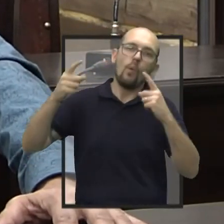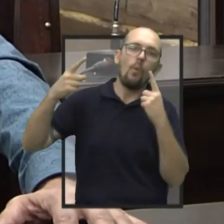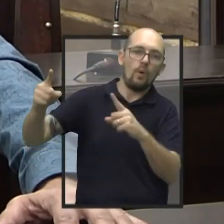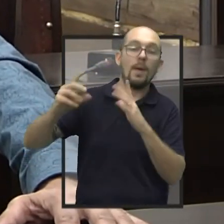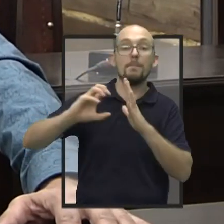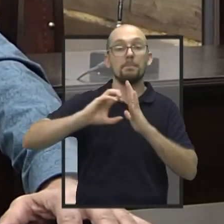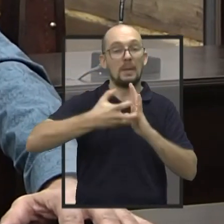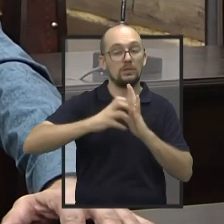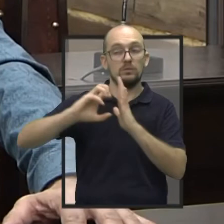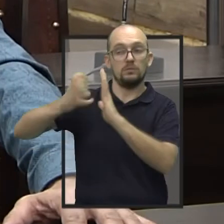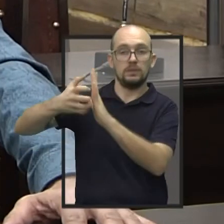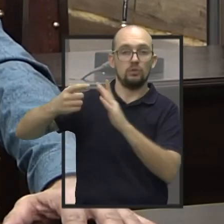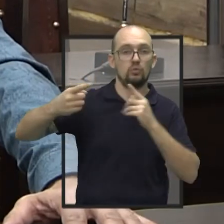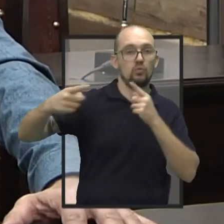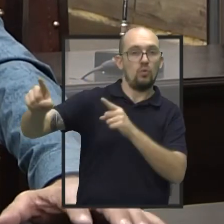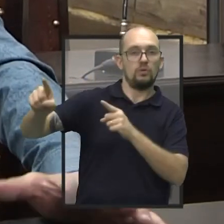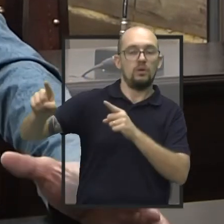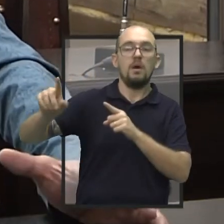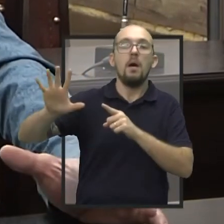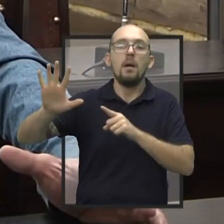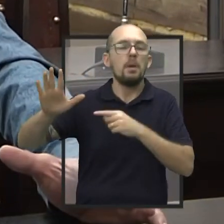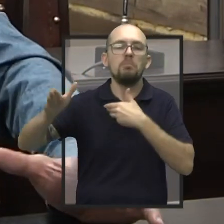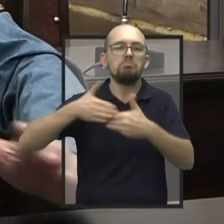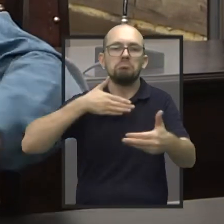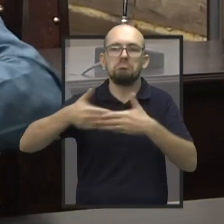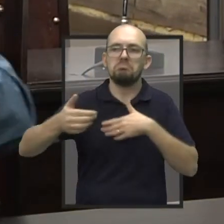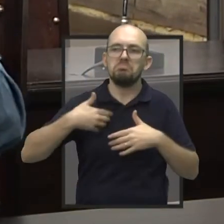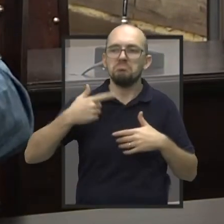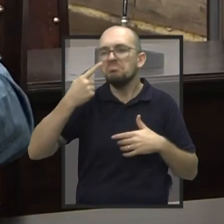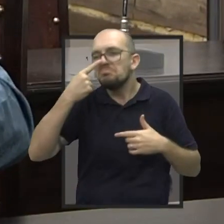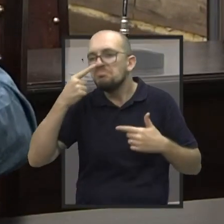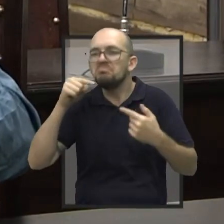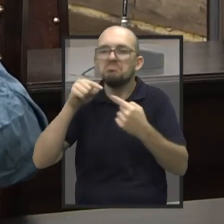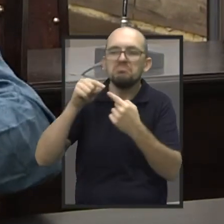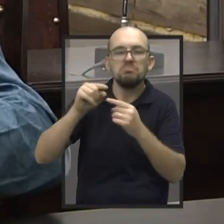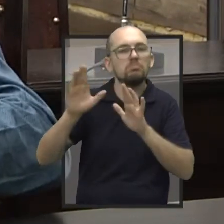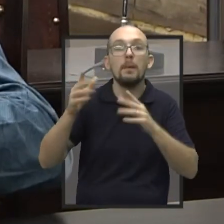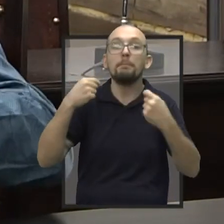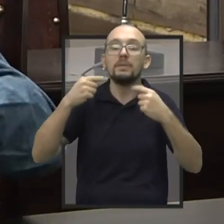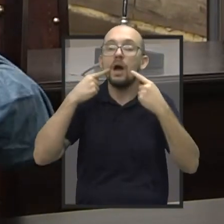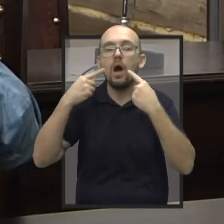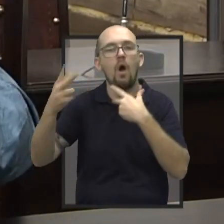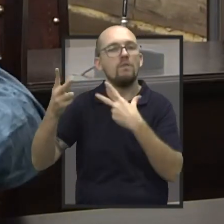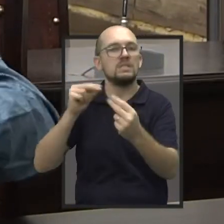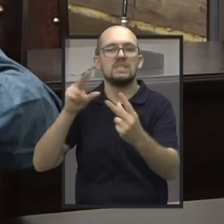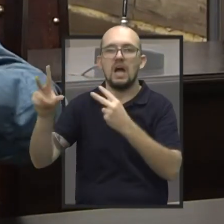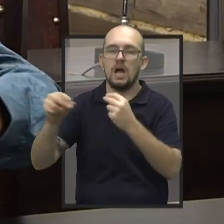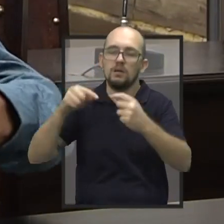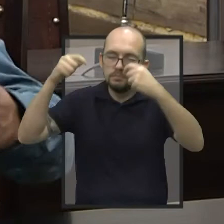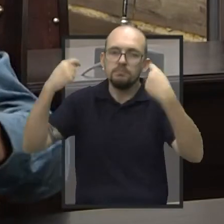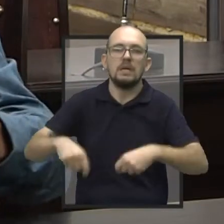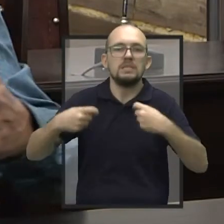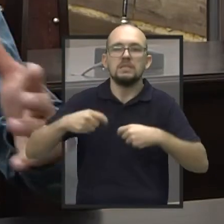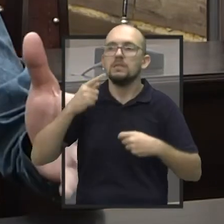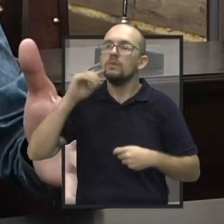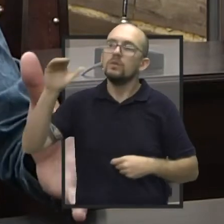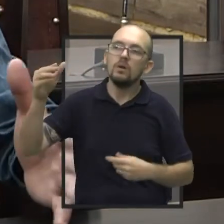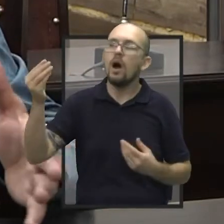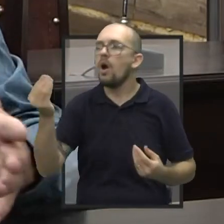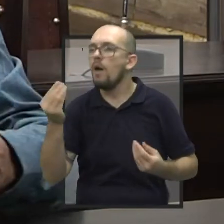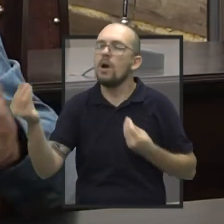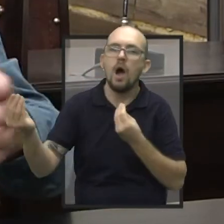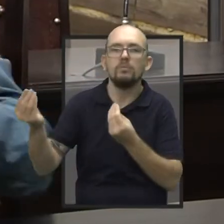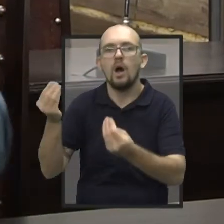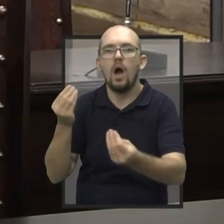partidária. Eu acho que o cara, sendo oposição ou não, ele tem que conversar, seja lá com o prefeito, com o secretário, ele tem que ir atrás para atender